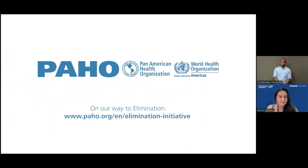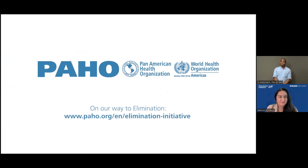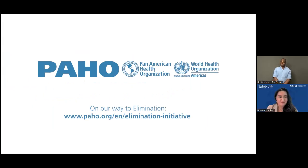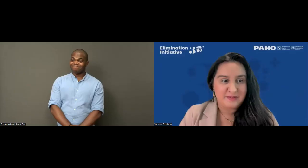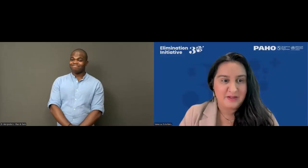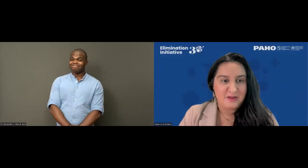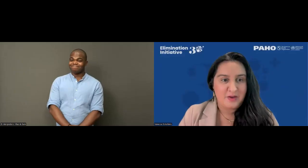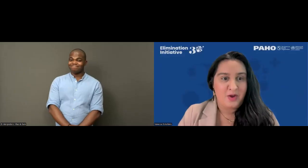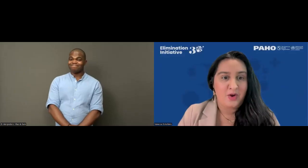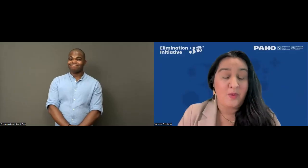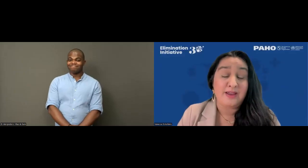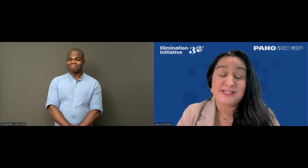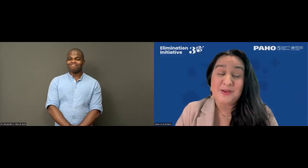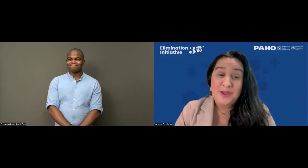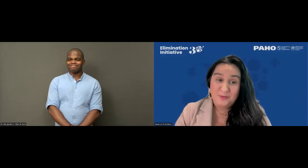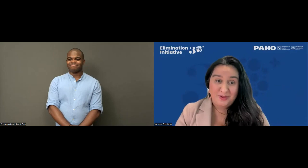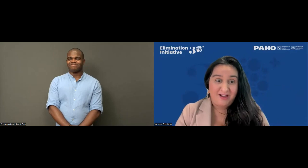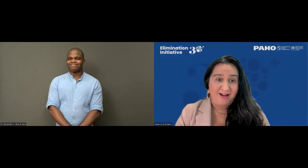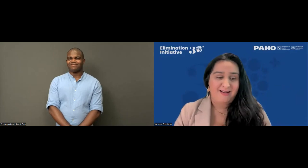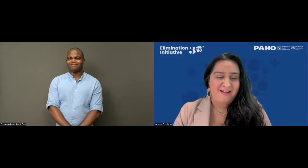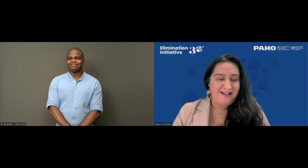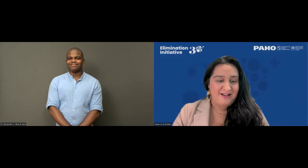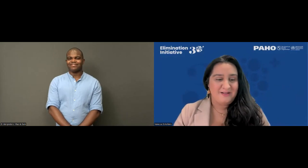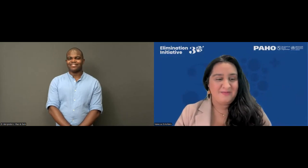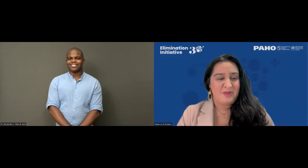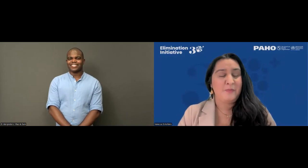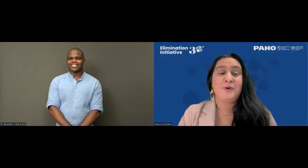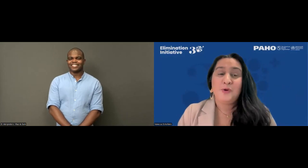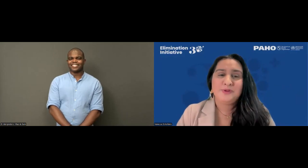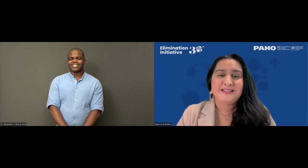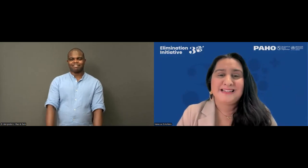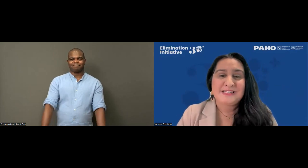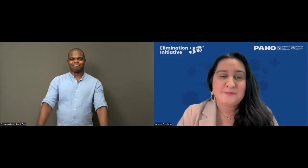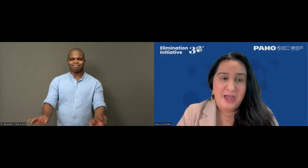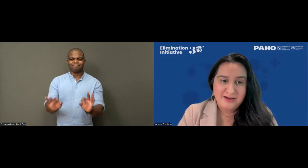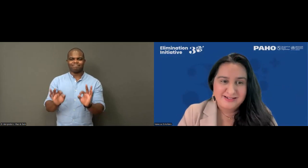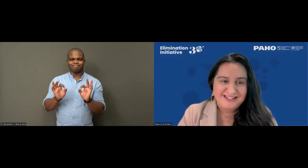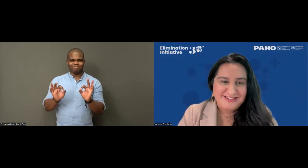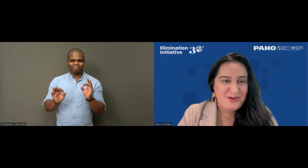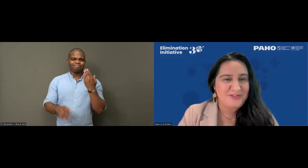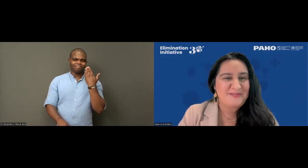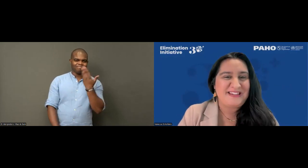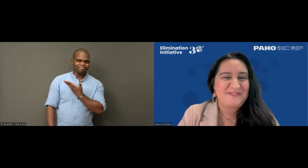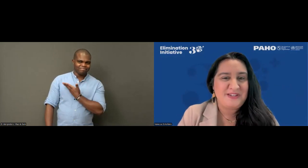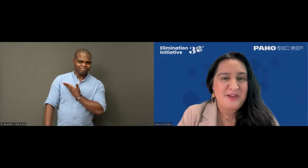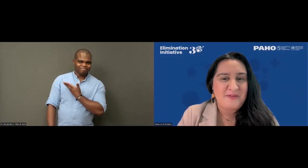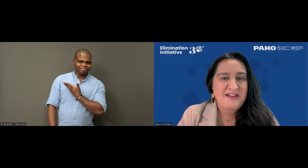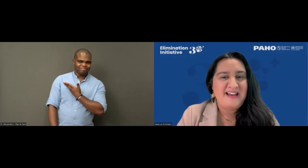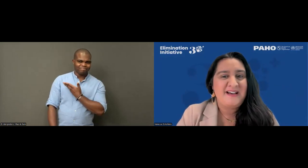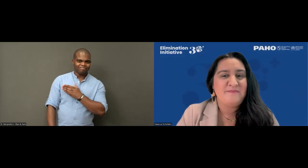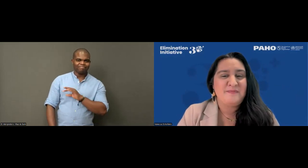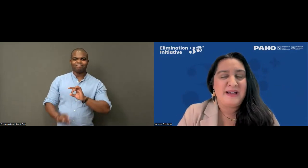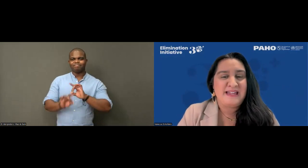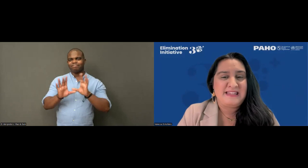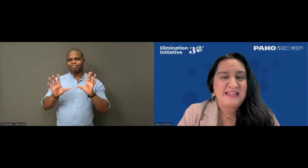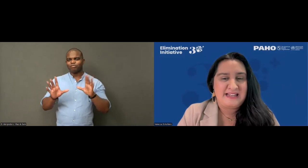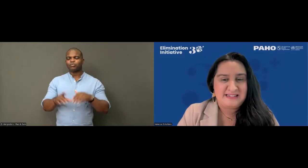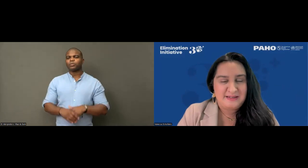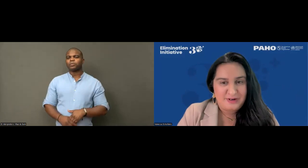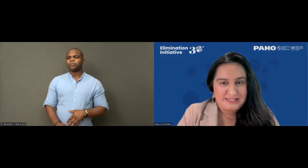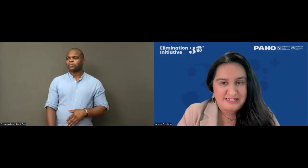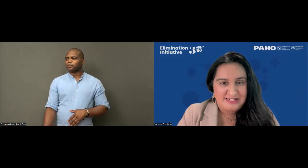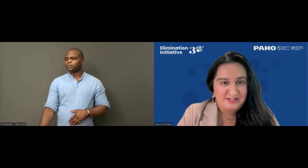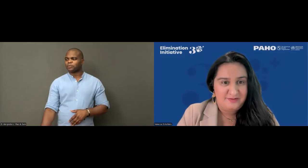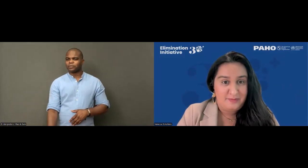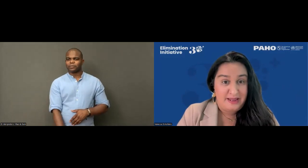Muito bem, então espero que Ficamos bem animados e inspirados por